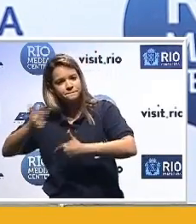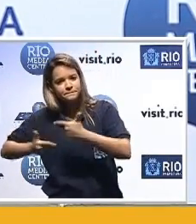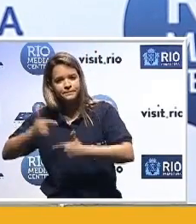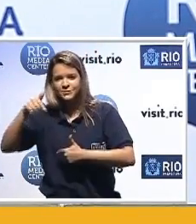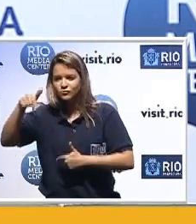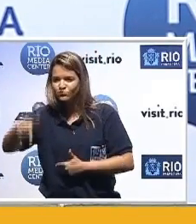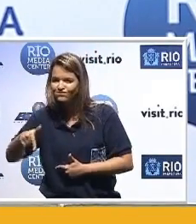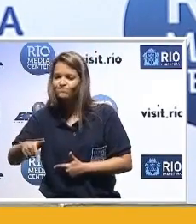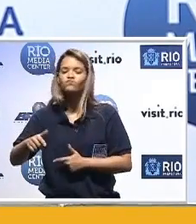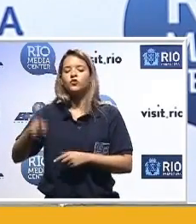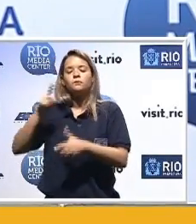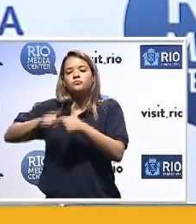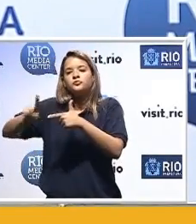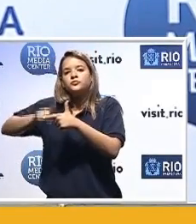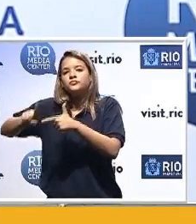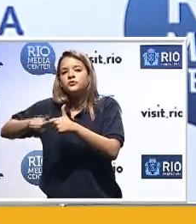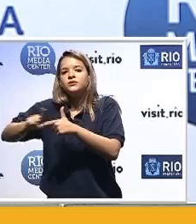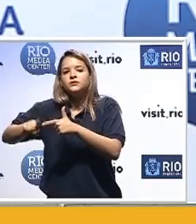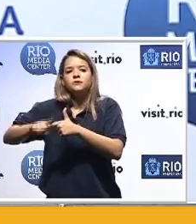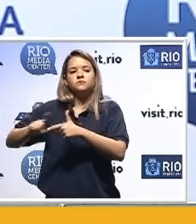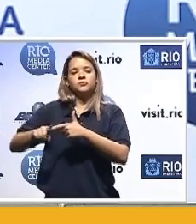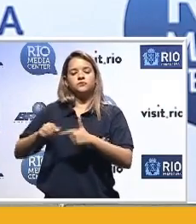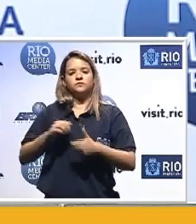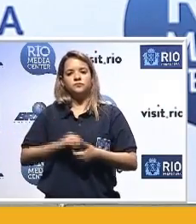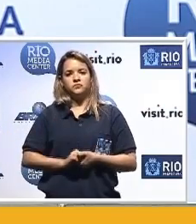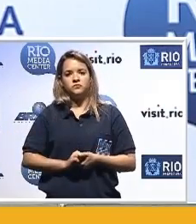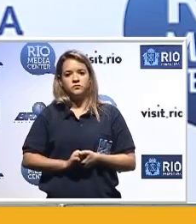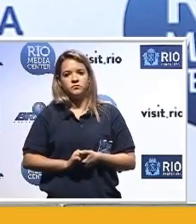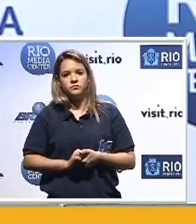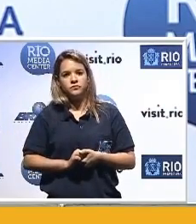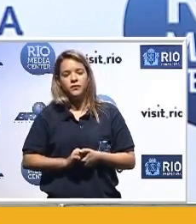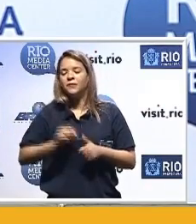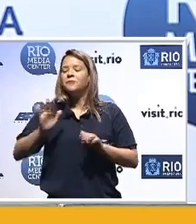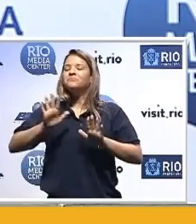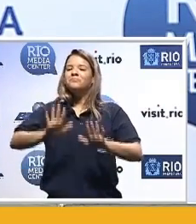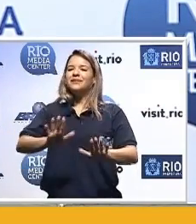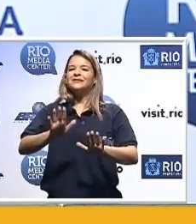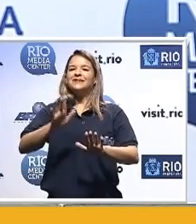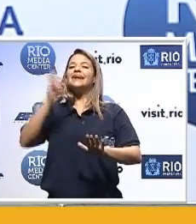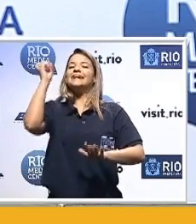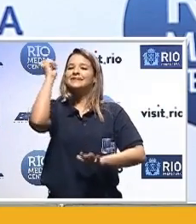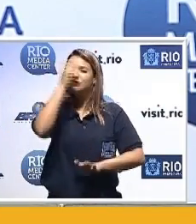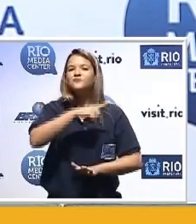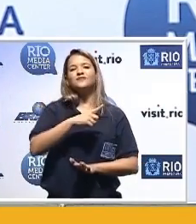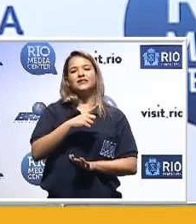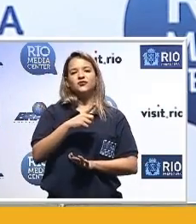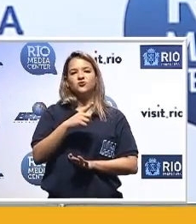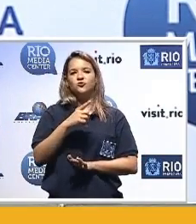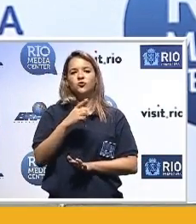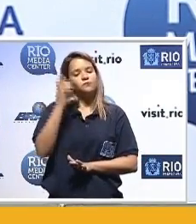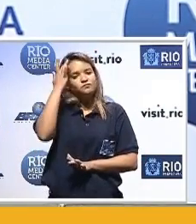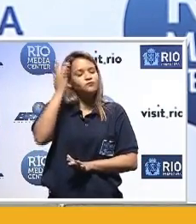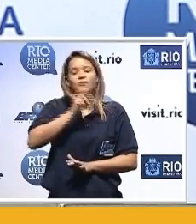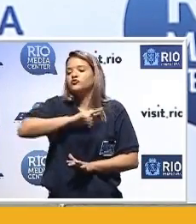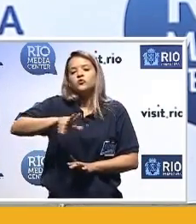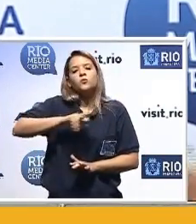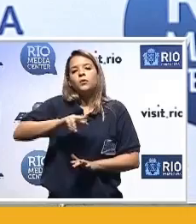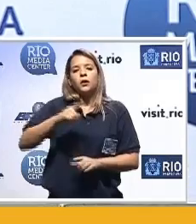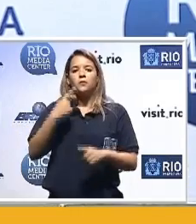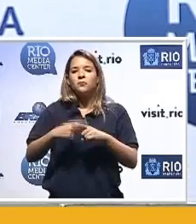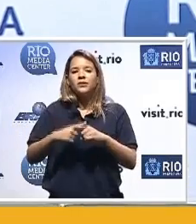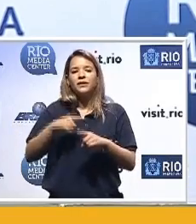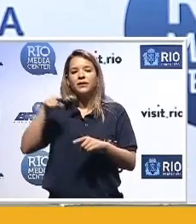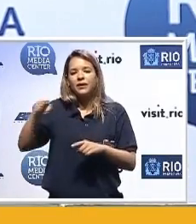ele tem nos ajudado muito nisso, mas não é uma tarefa fácil. Não é uma tarefa fácil porque está tombado.